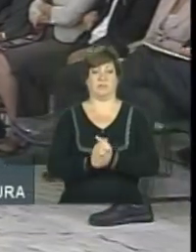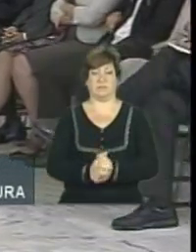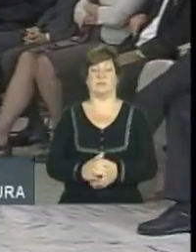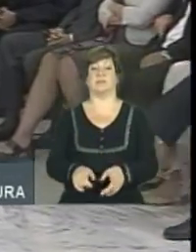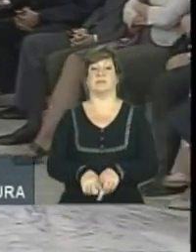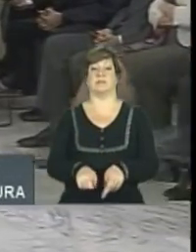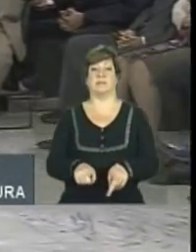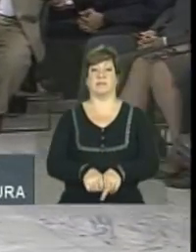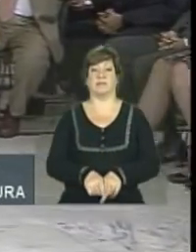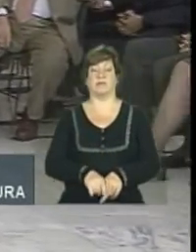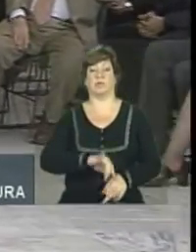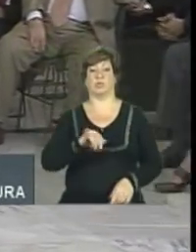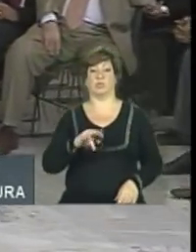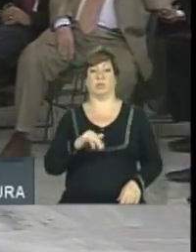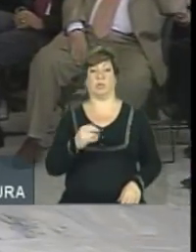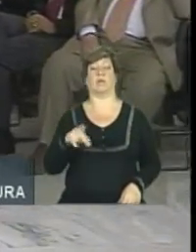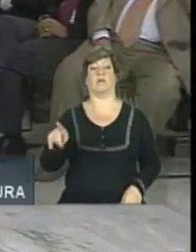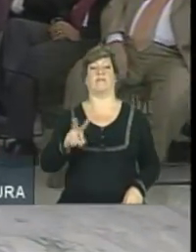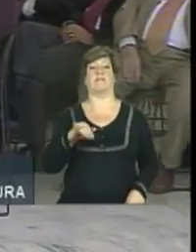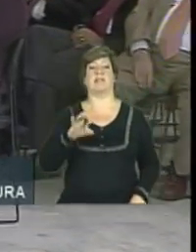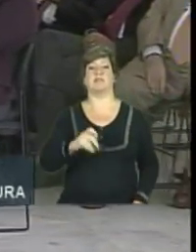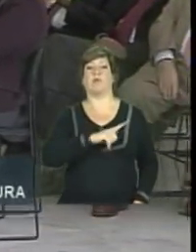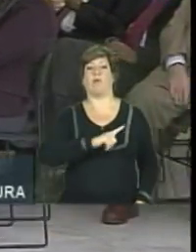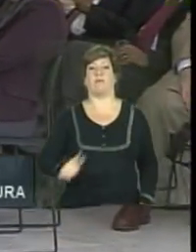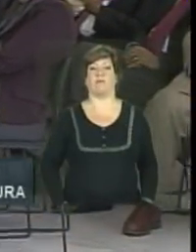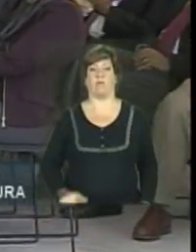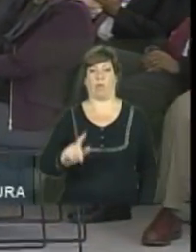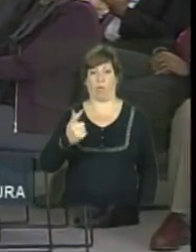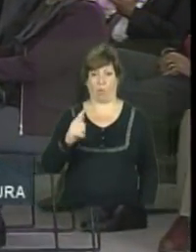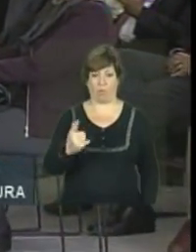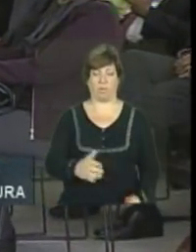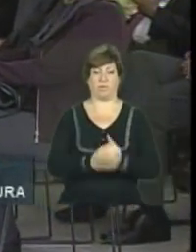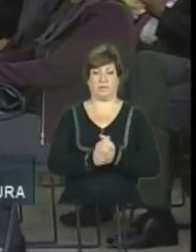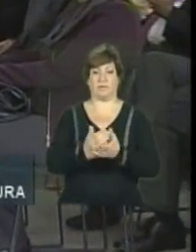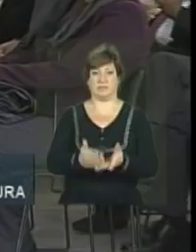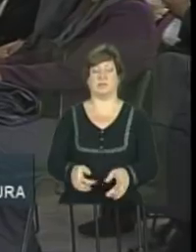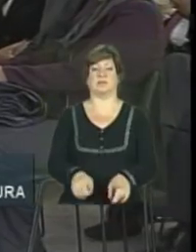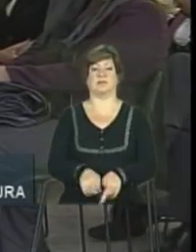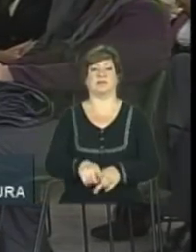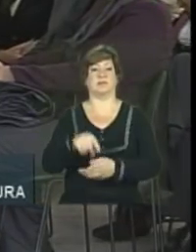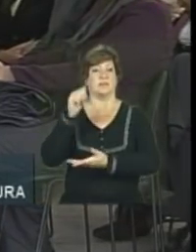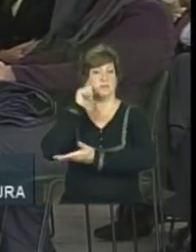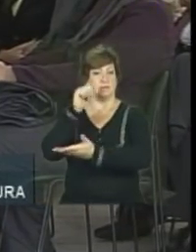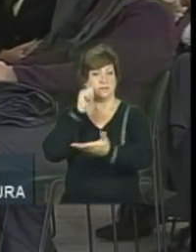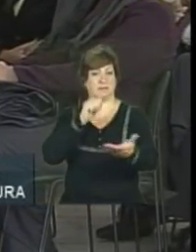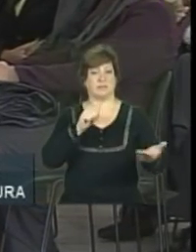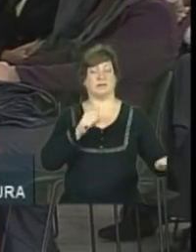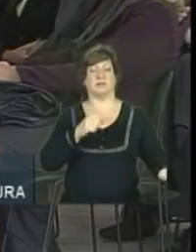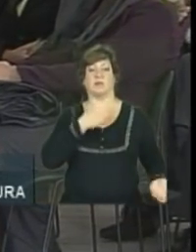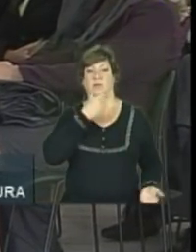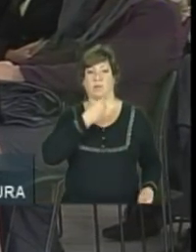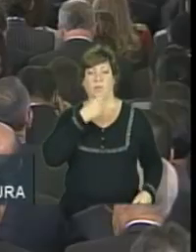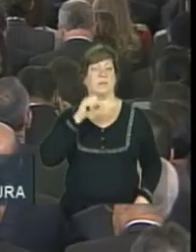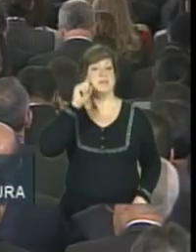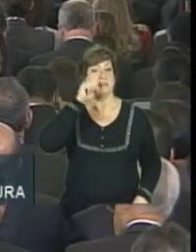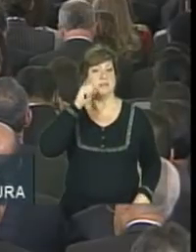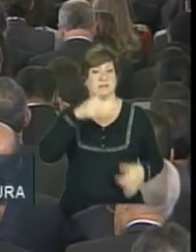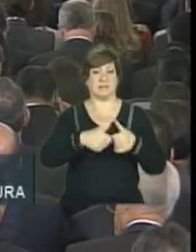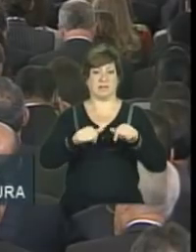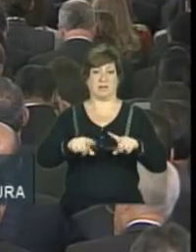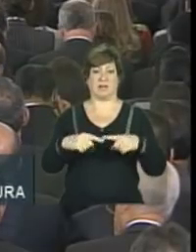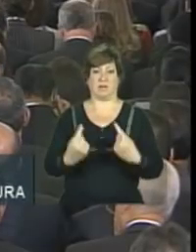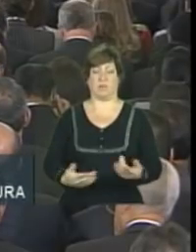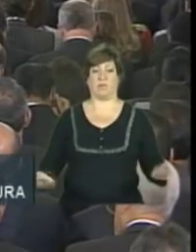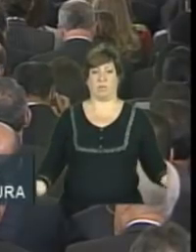Figueiredo Júnior, vice-governador de Goiás, as senhoras e os senadores, as senhoras e os senhores senadores aqui